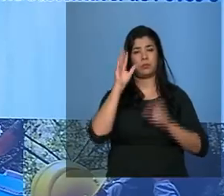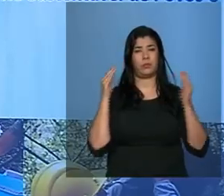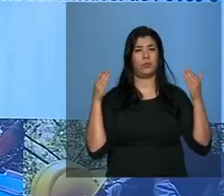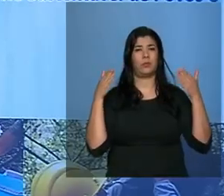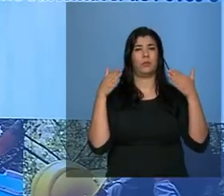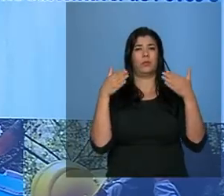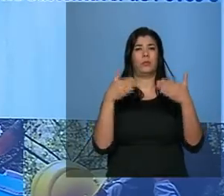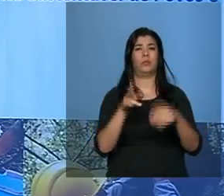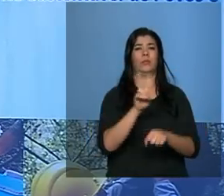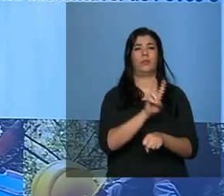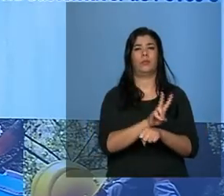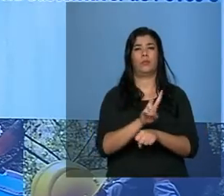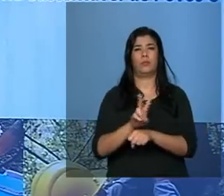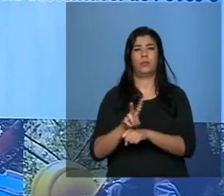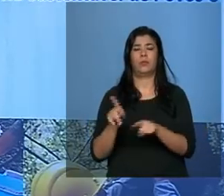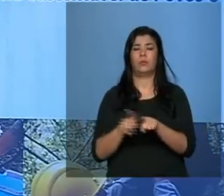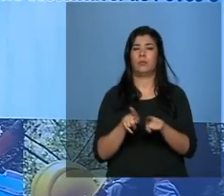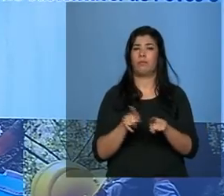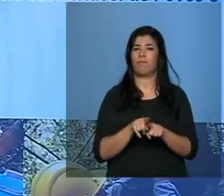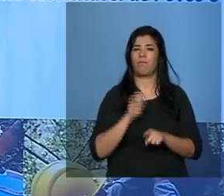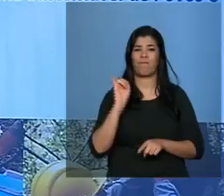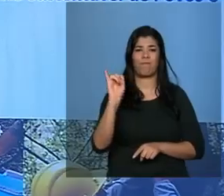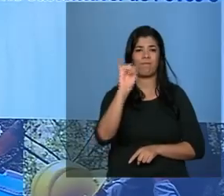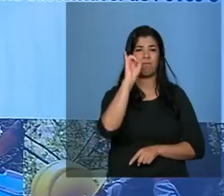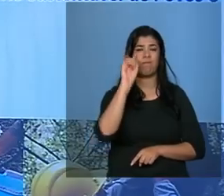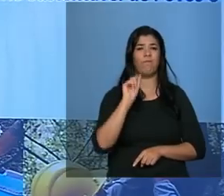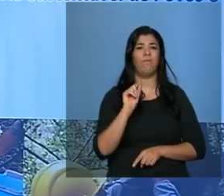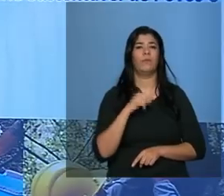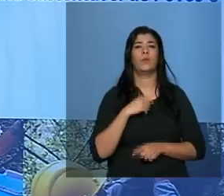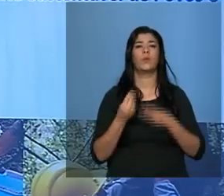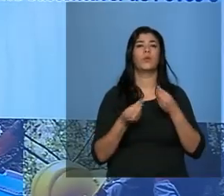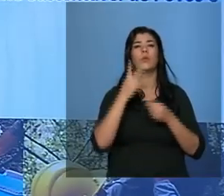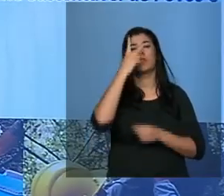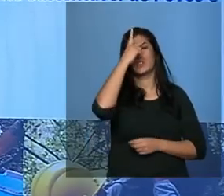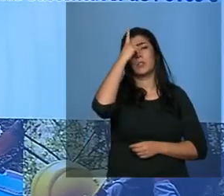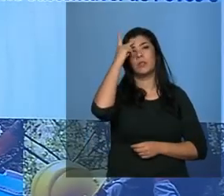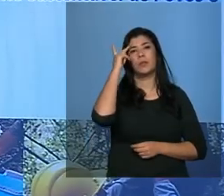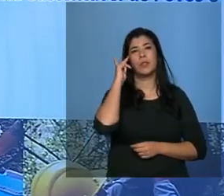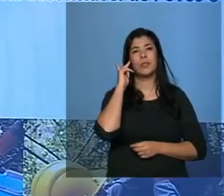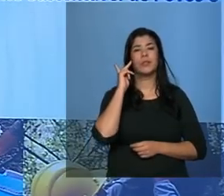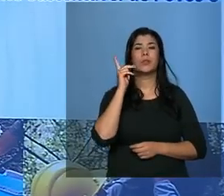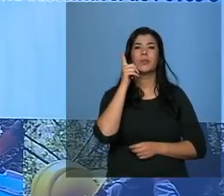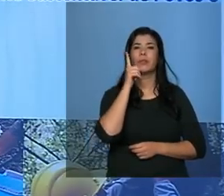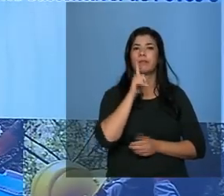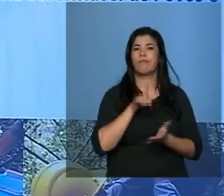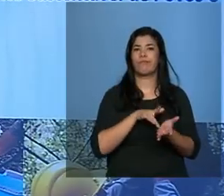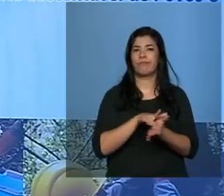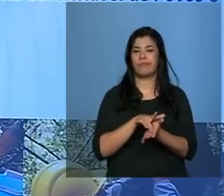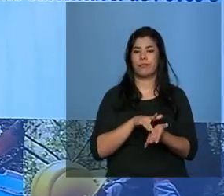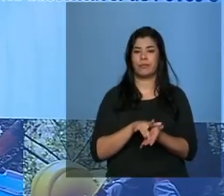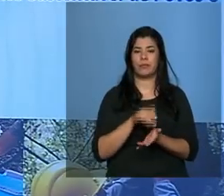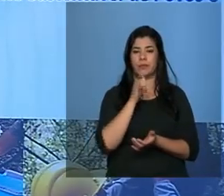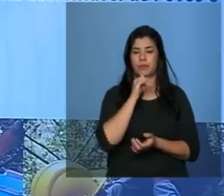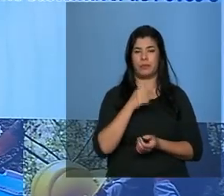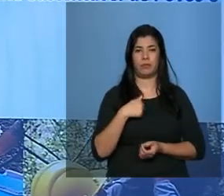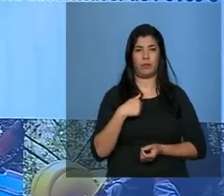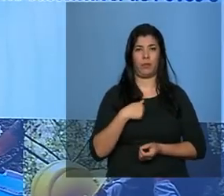conservação, aqui é uma outra coisa extremamente importante. É incrível como é que as pessoas driblam. A senhora tem uma